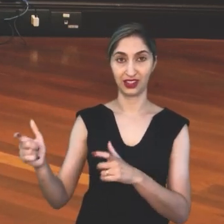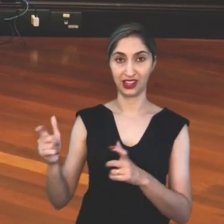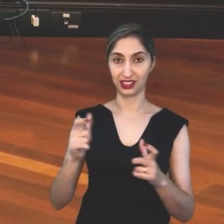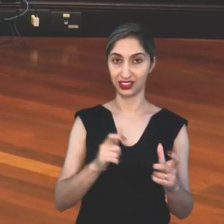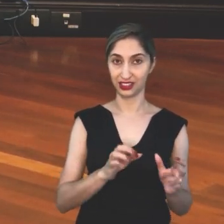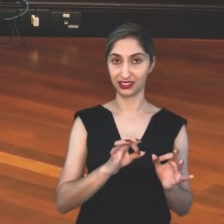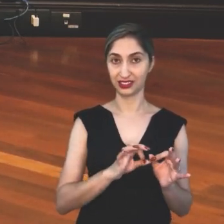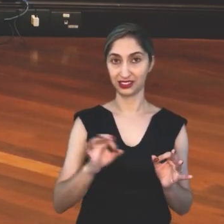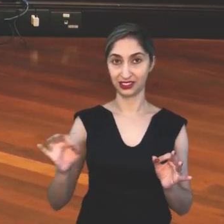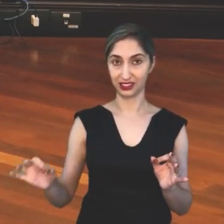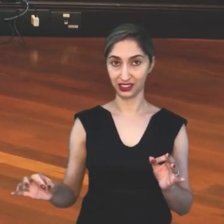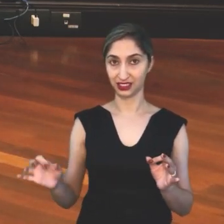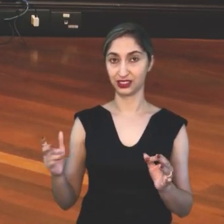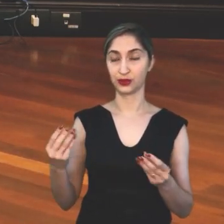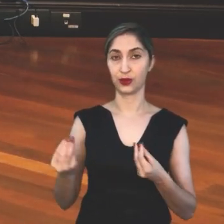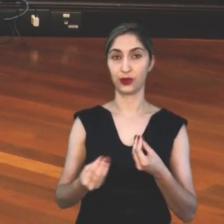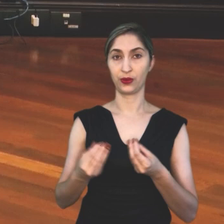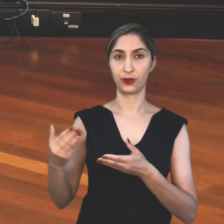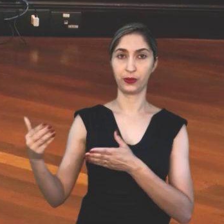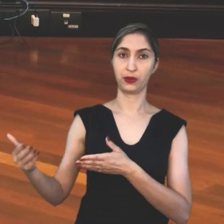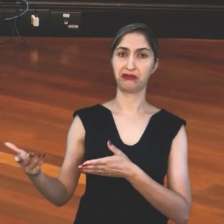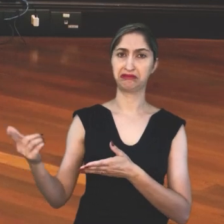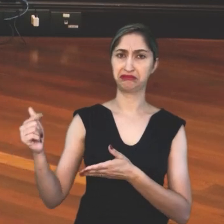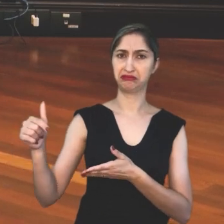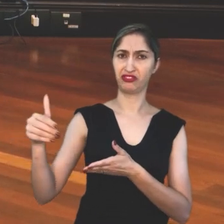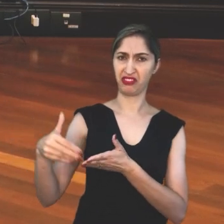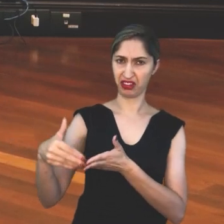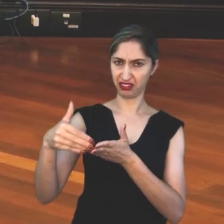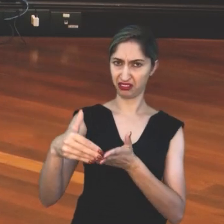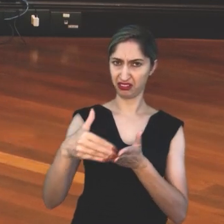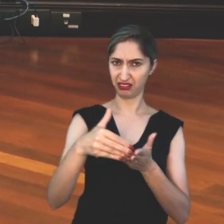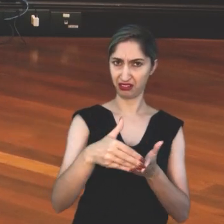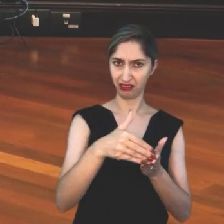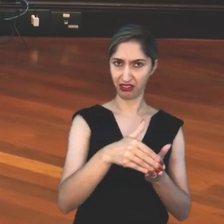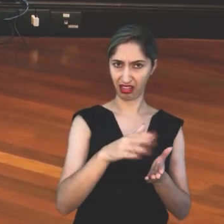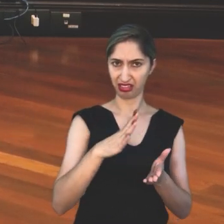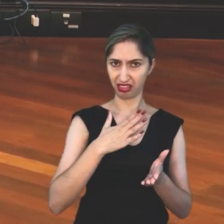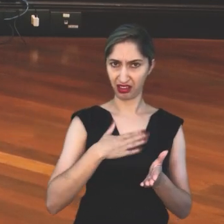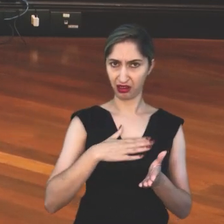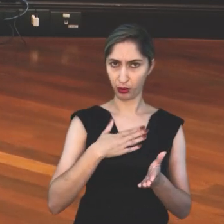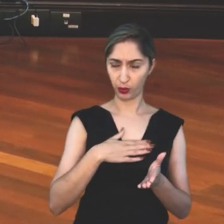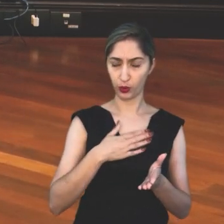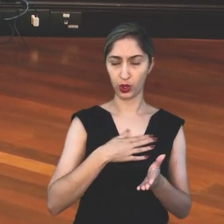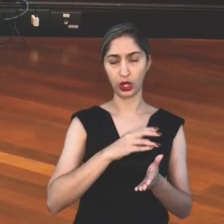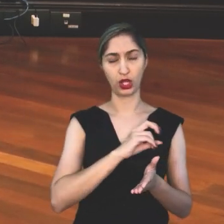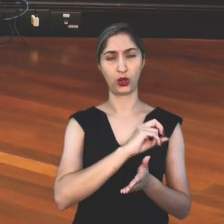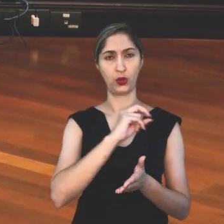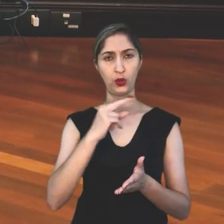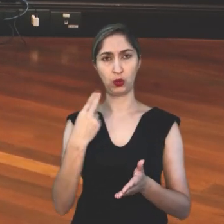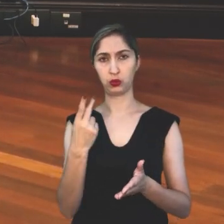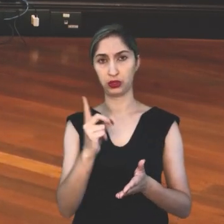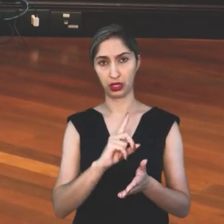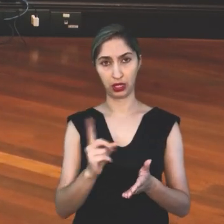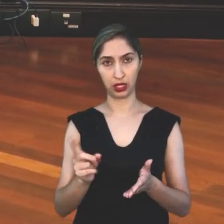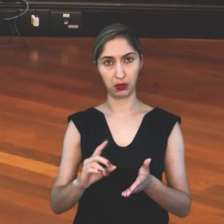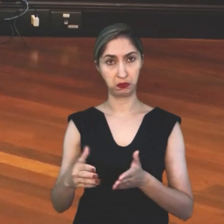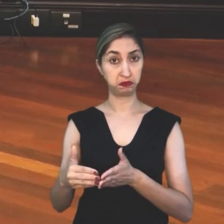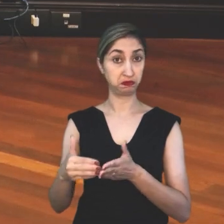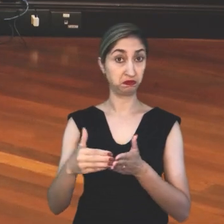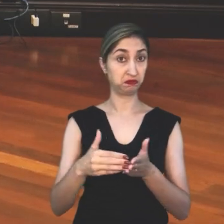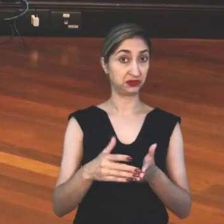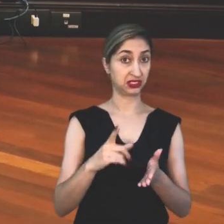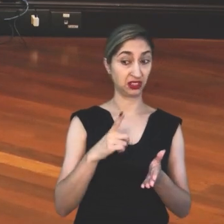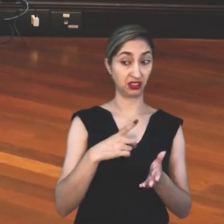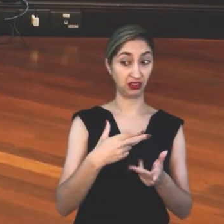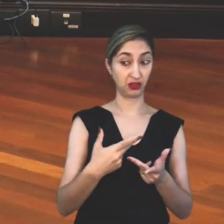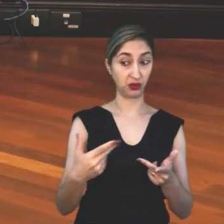de onde veio o Chico Rei, é aqui, olha a distância. Como é que será que eles atravessaram até aqui? Será que é uma viagem tranquila? Será